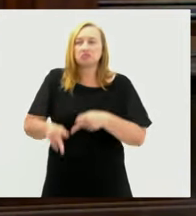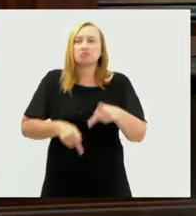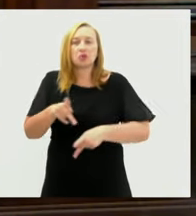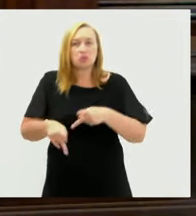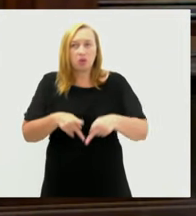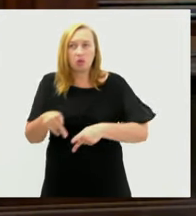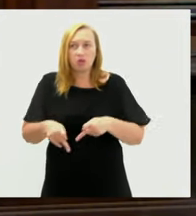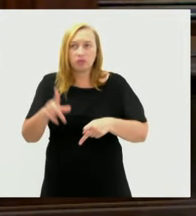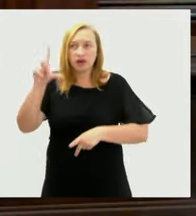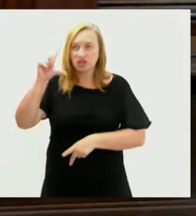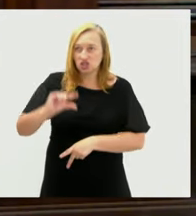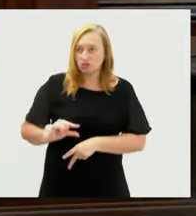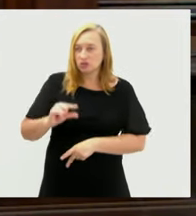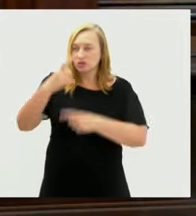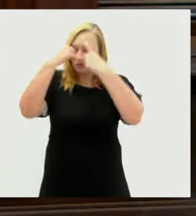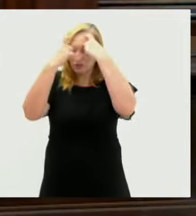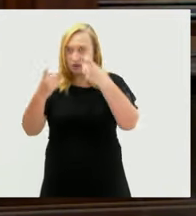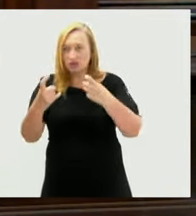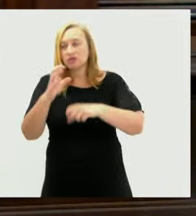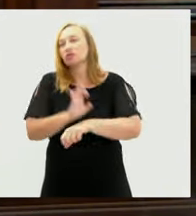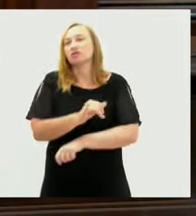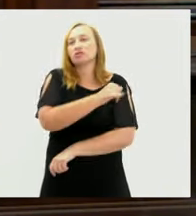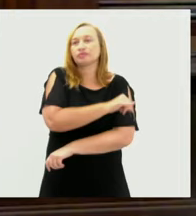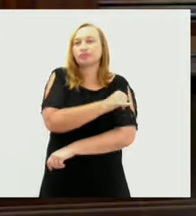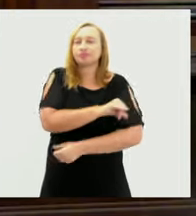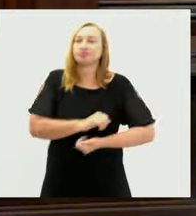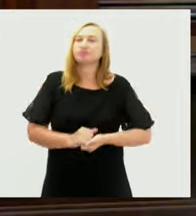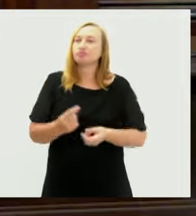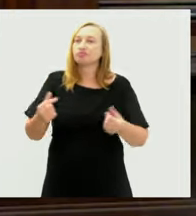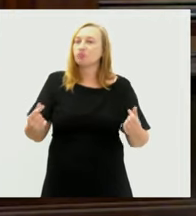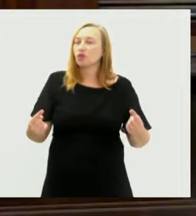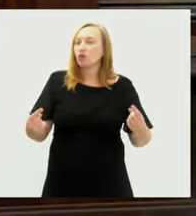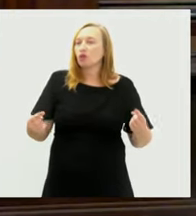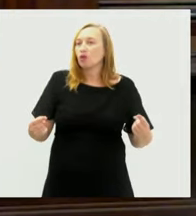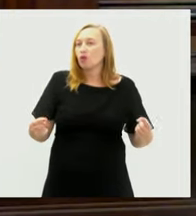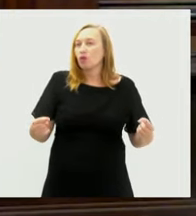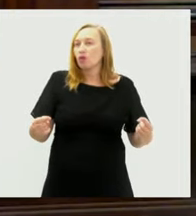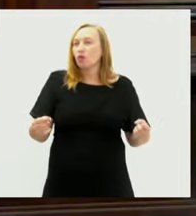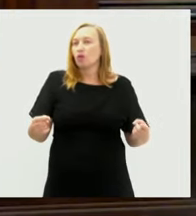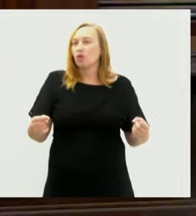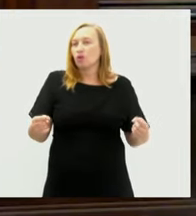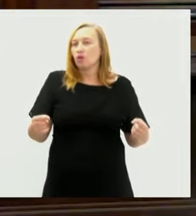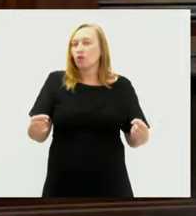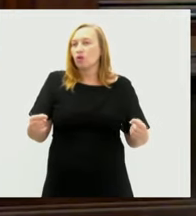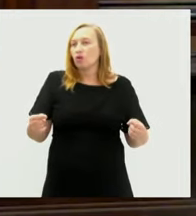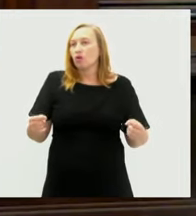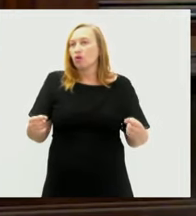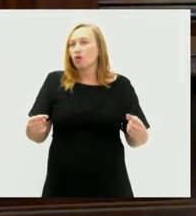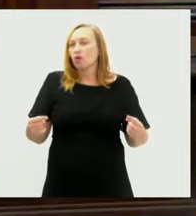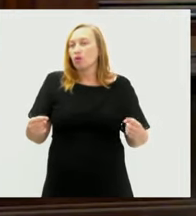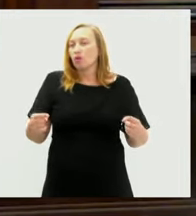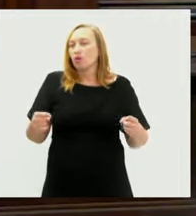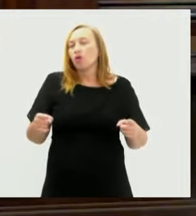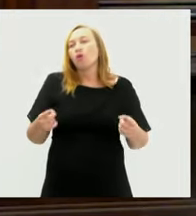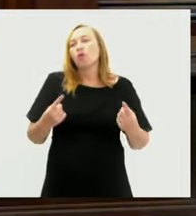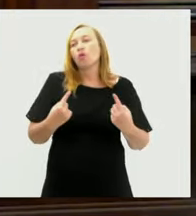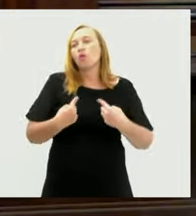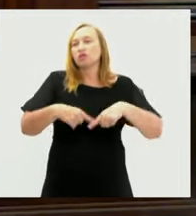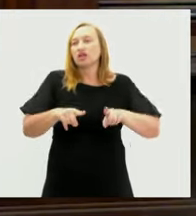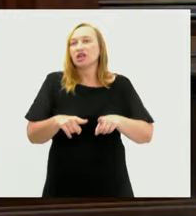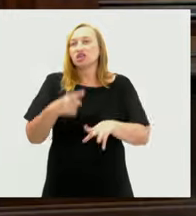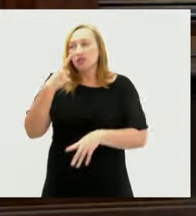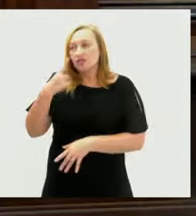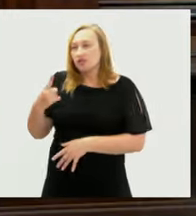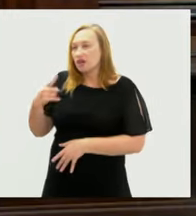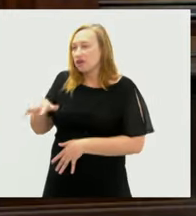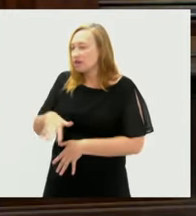a diminuição da violência no estado do Rio de Janeiro. Pelo contrário, o que a gente vê são as favelas reféns. O que a gente vê são milhares